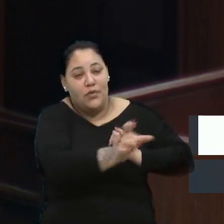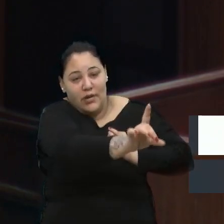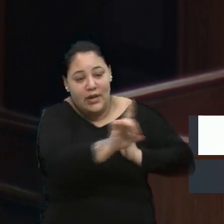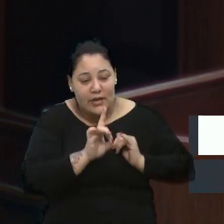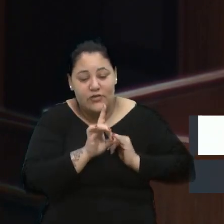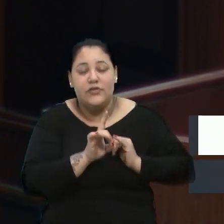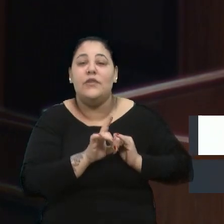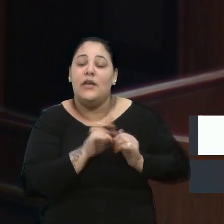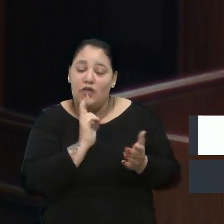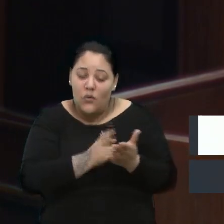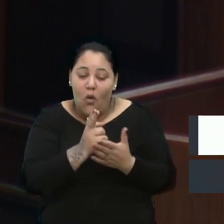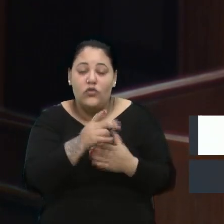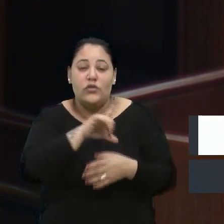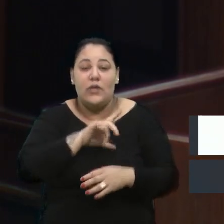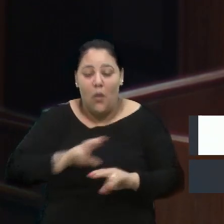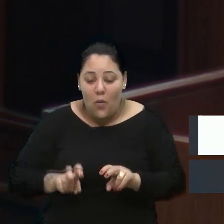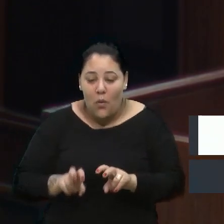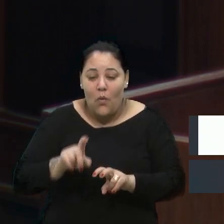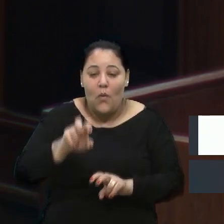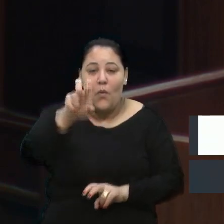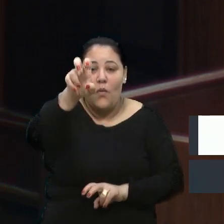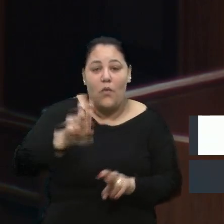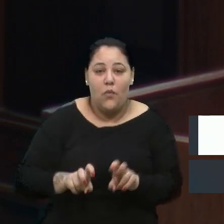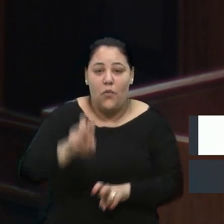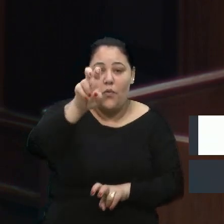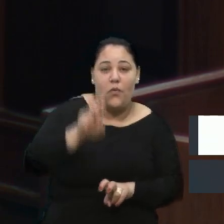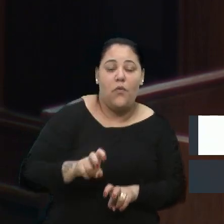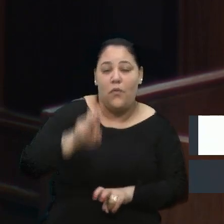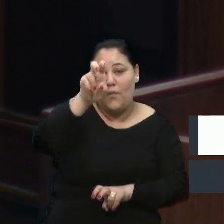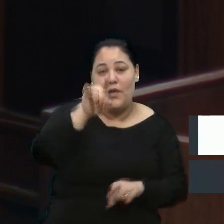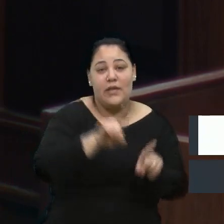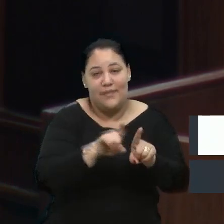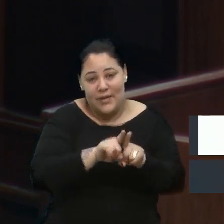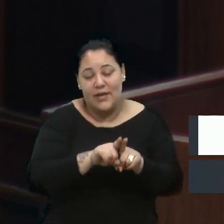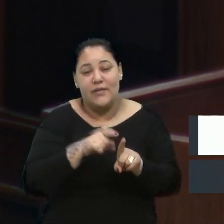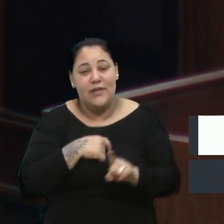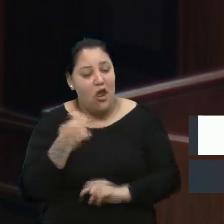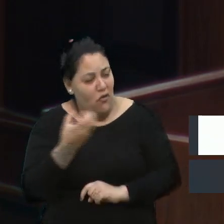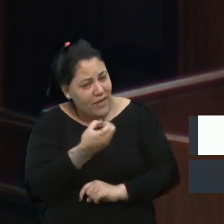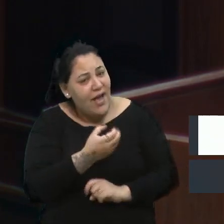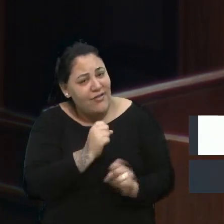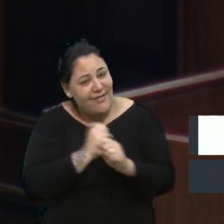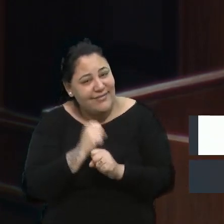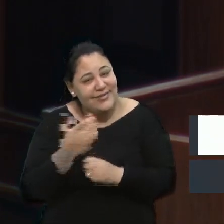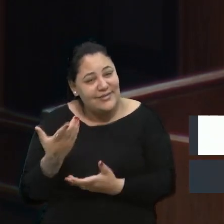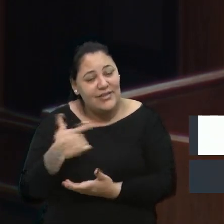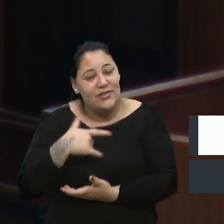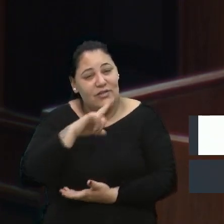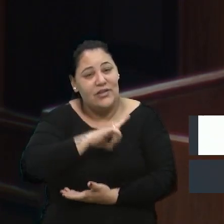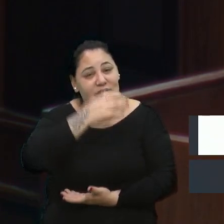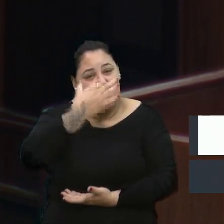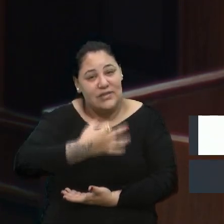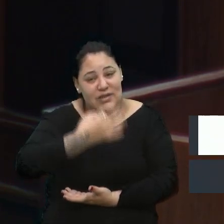plenário, nós estamos lembrando, nessa homenagem, os 30 anos do Shopping Prataveira. Mas não tem como resgatar e não falar